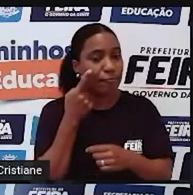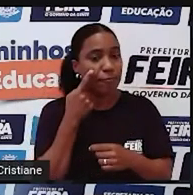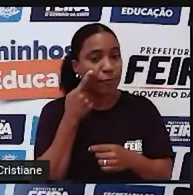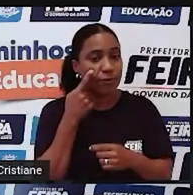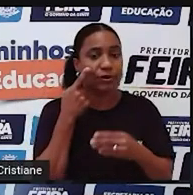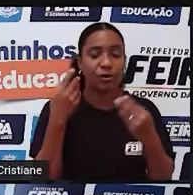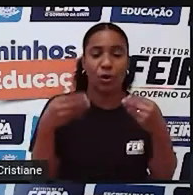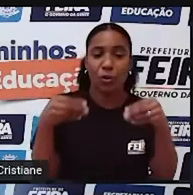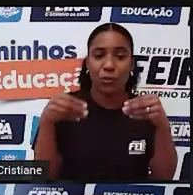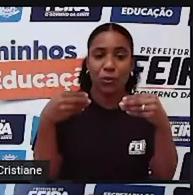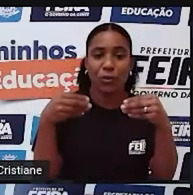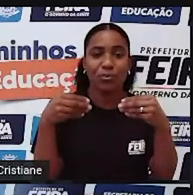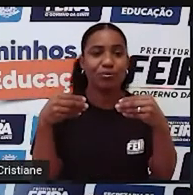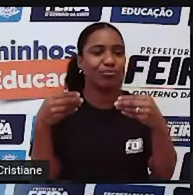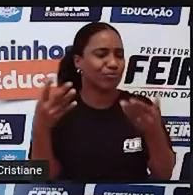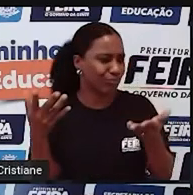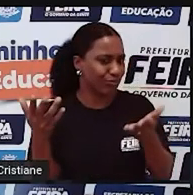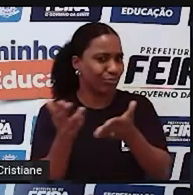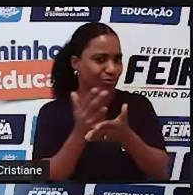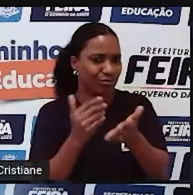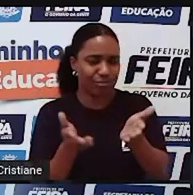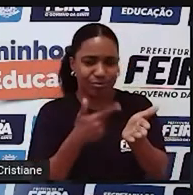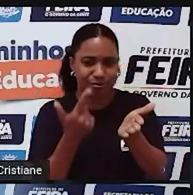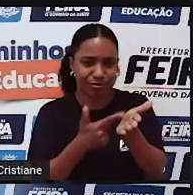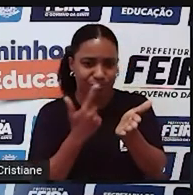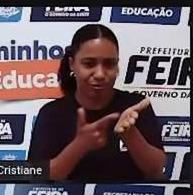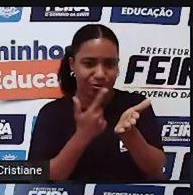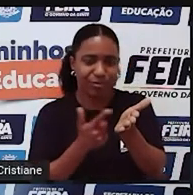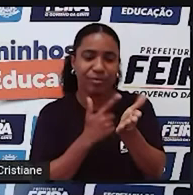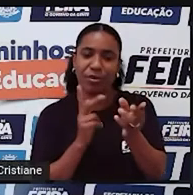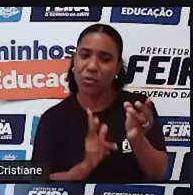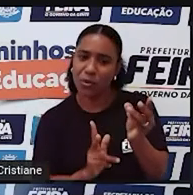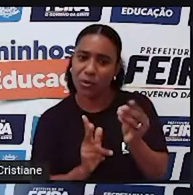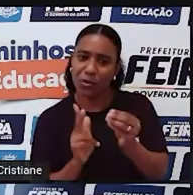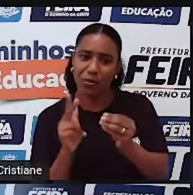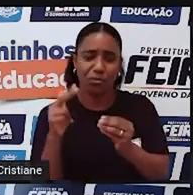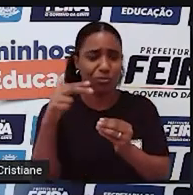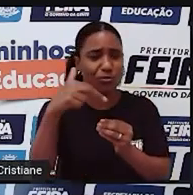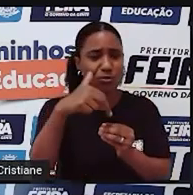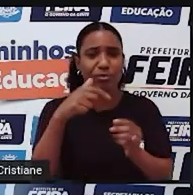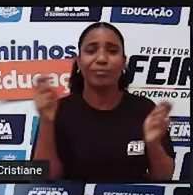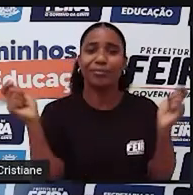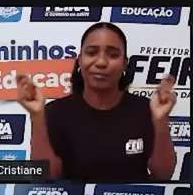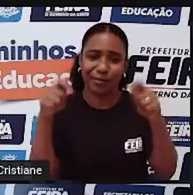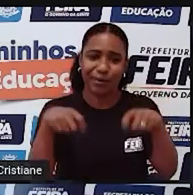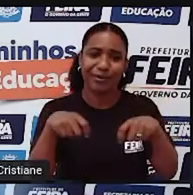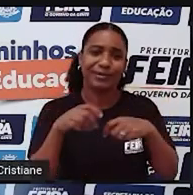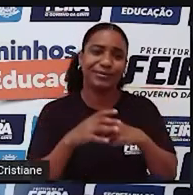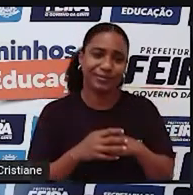exemplo, recortar imagens de materiais que tem em sua casa que não tem mais